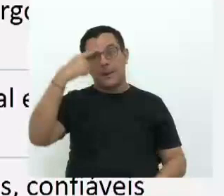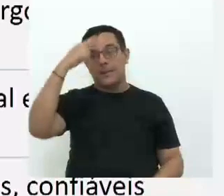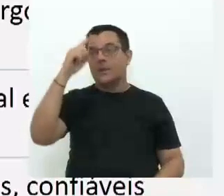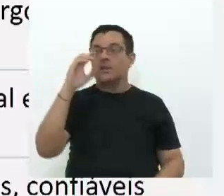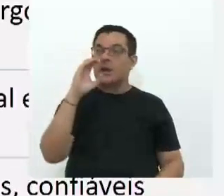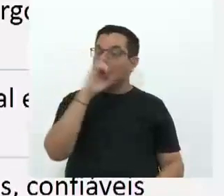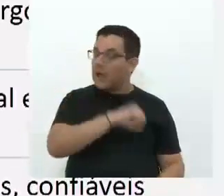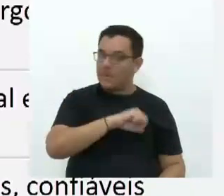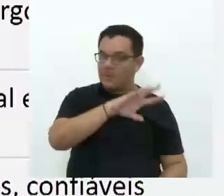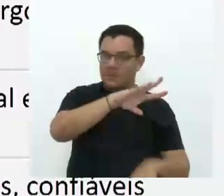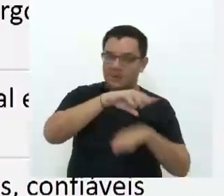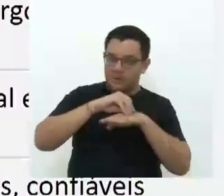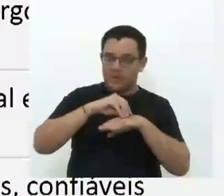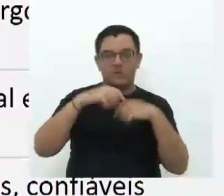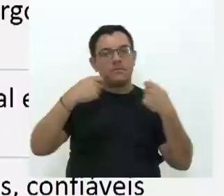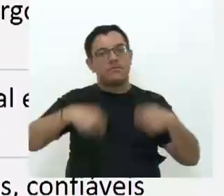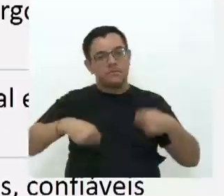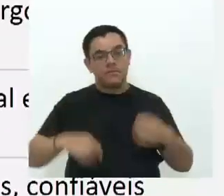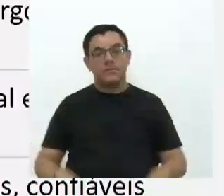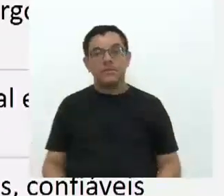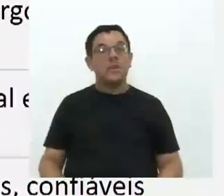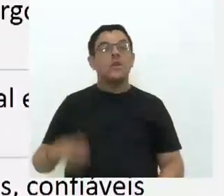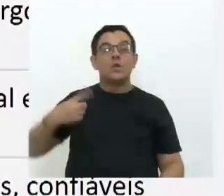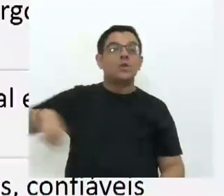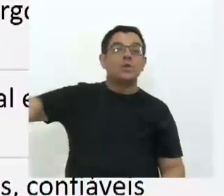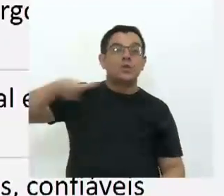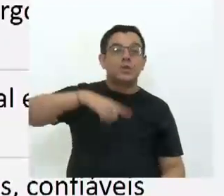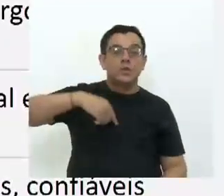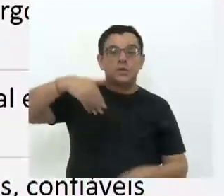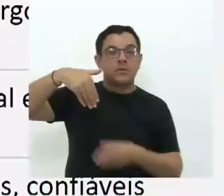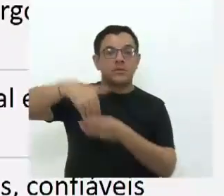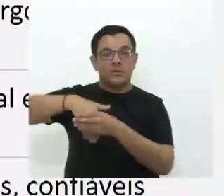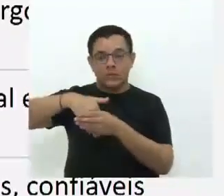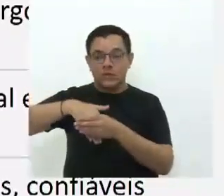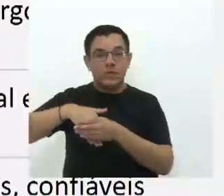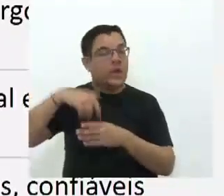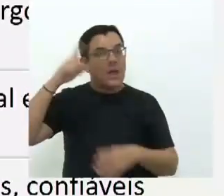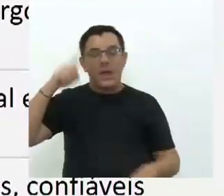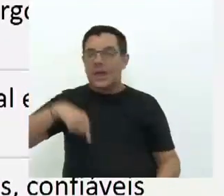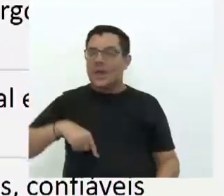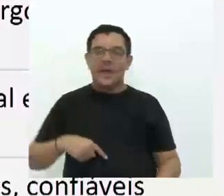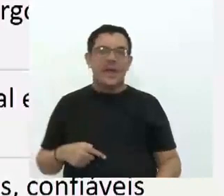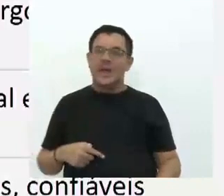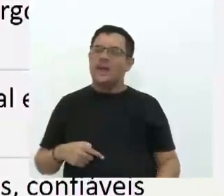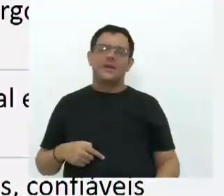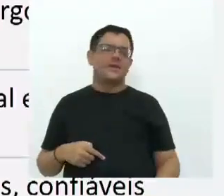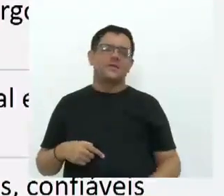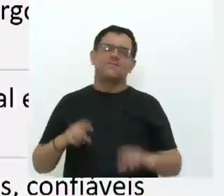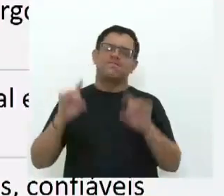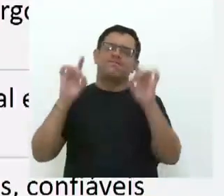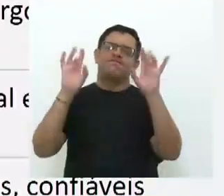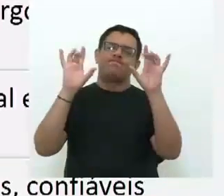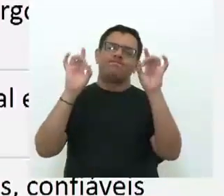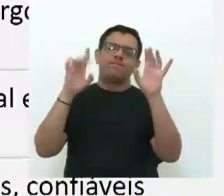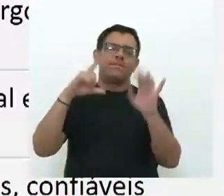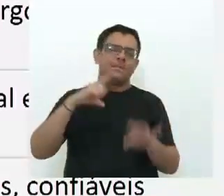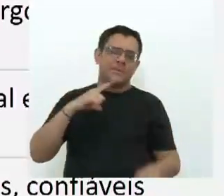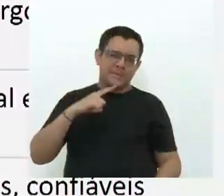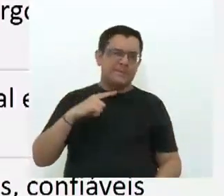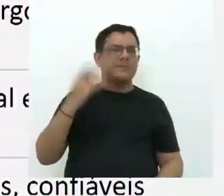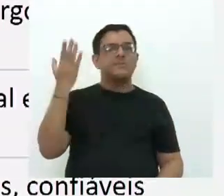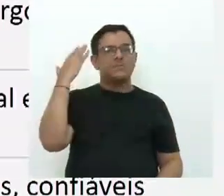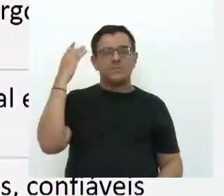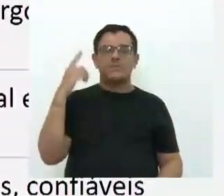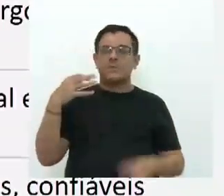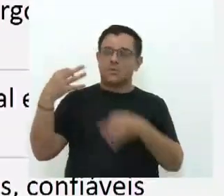urgentemente o nosso voto é um dos nossos maiores tesouros e conquistas que nós tivemos nos ordenamentos